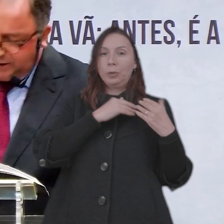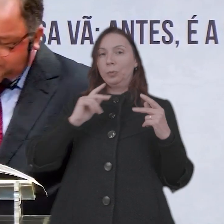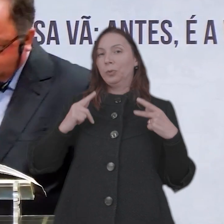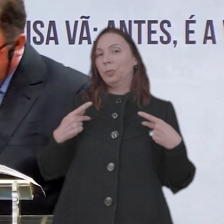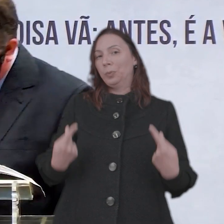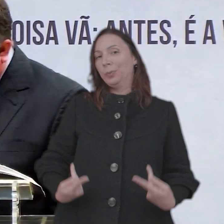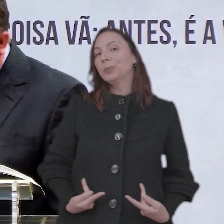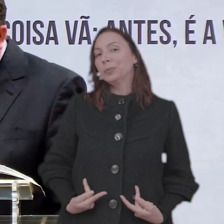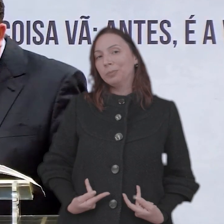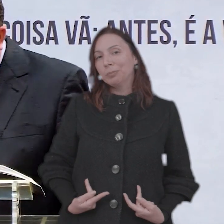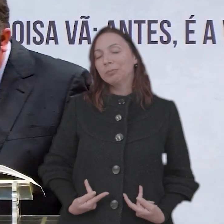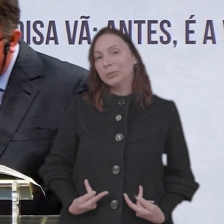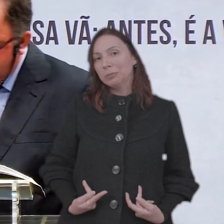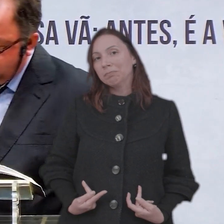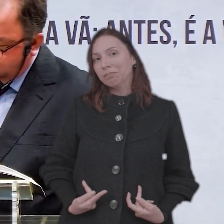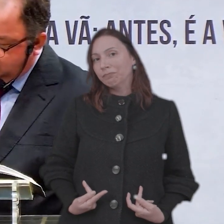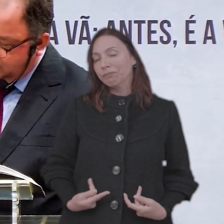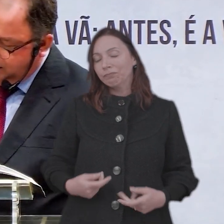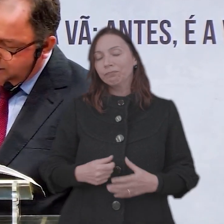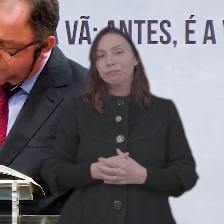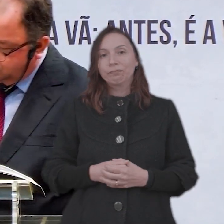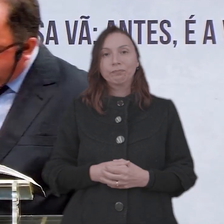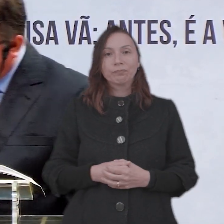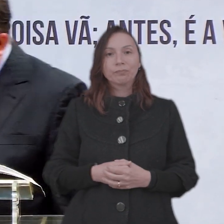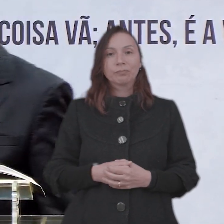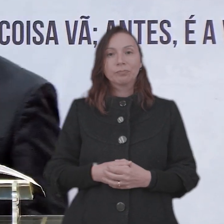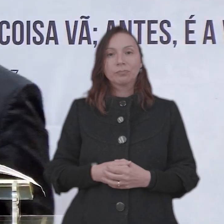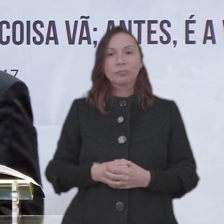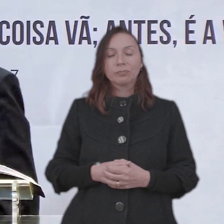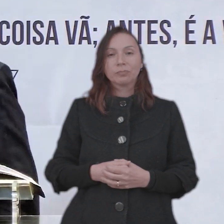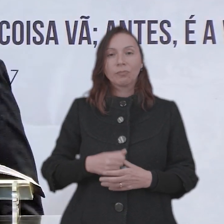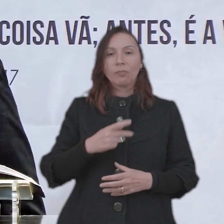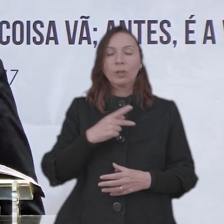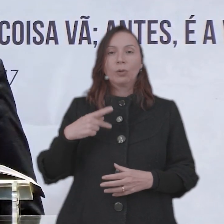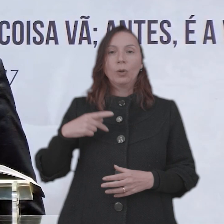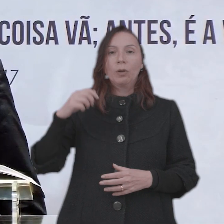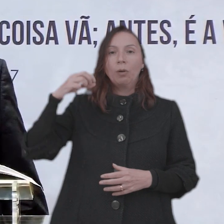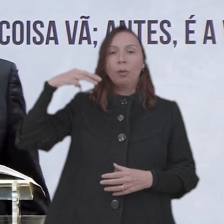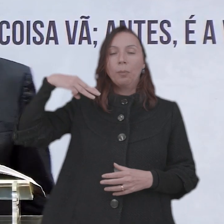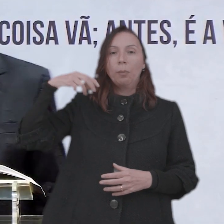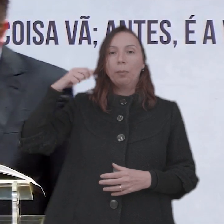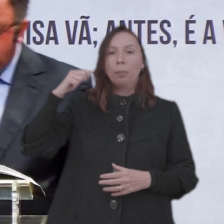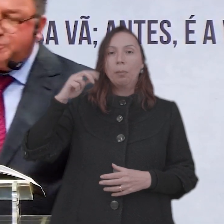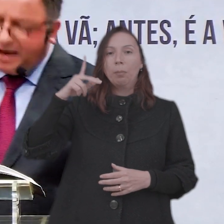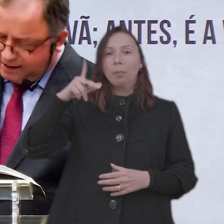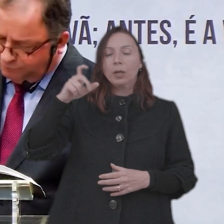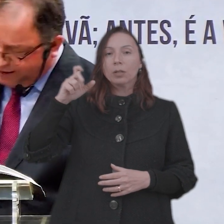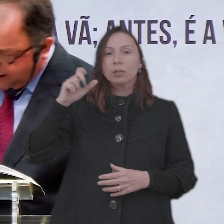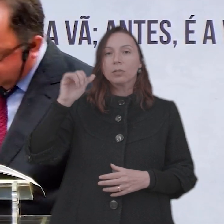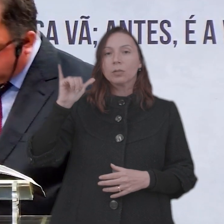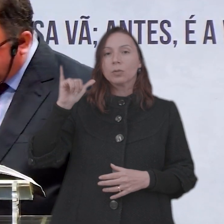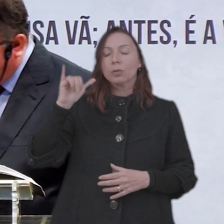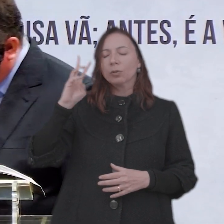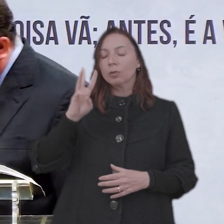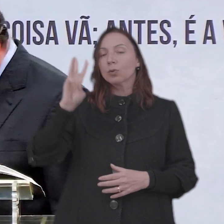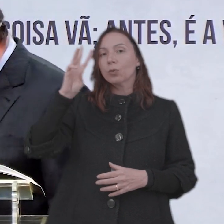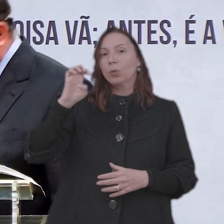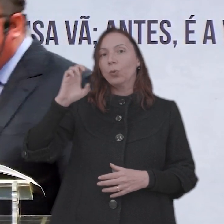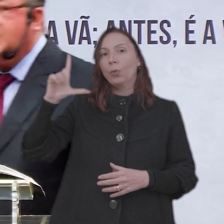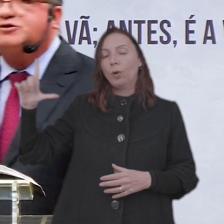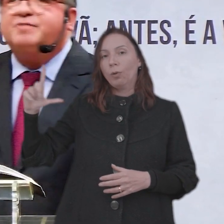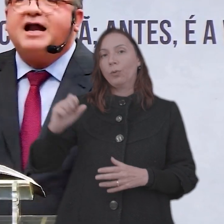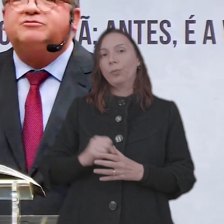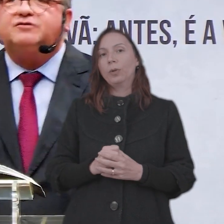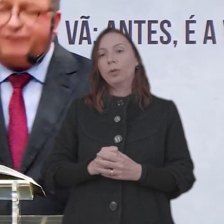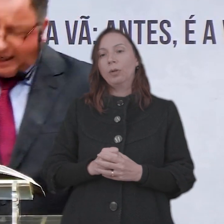Existe uma expressão que John Maxwell usa sobre superando o fracasso. Ele diz que